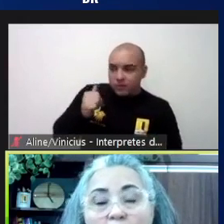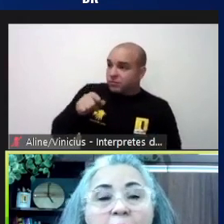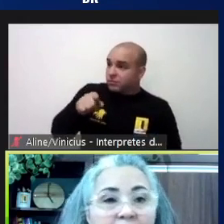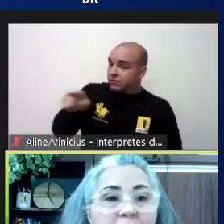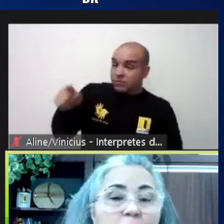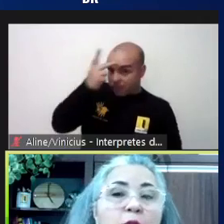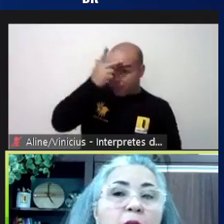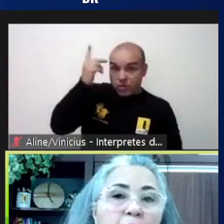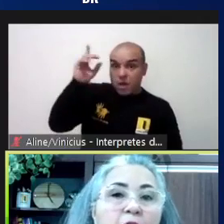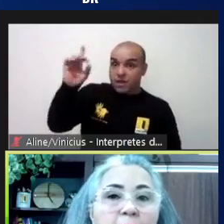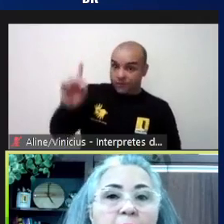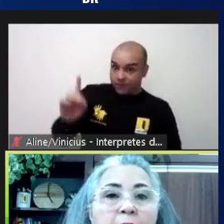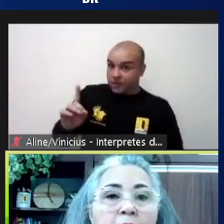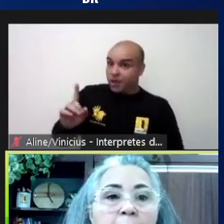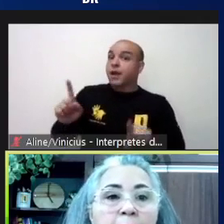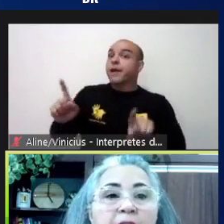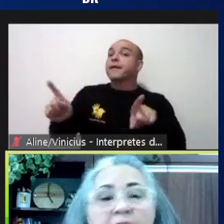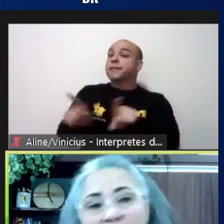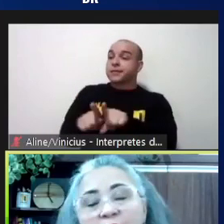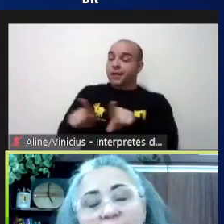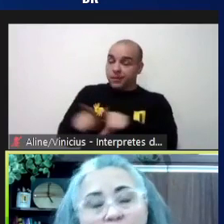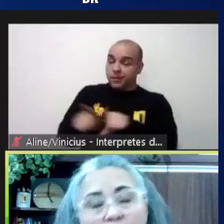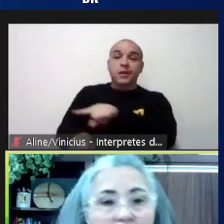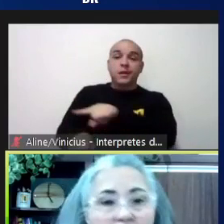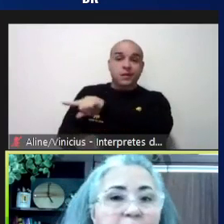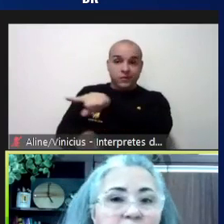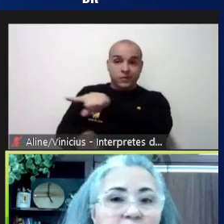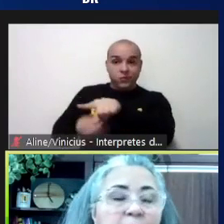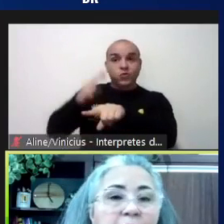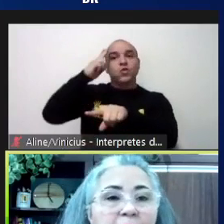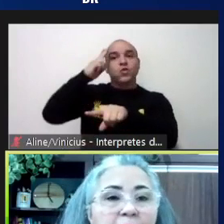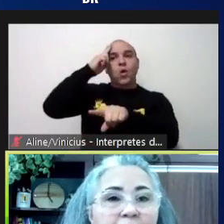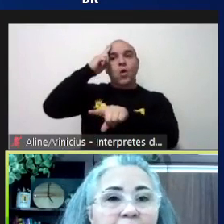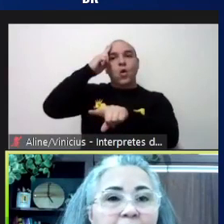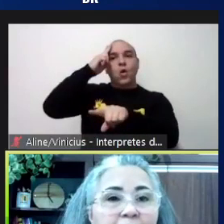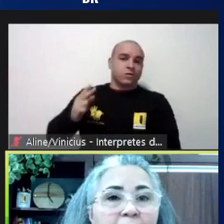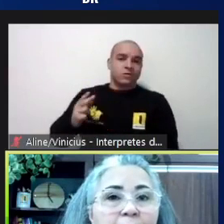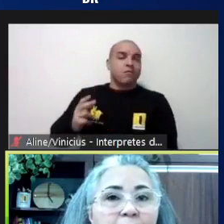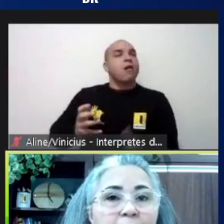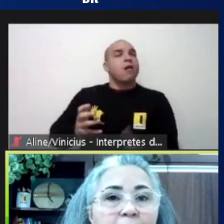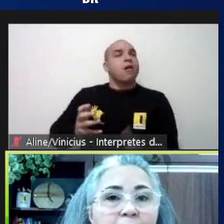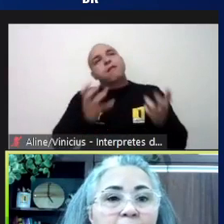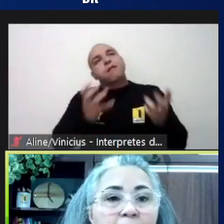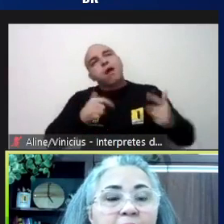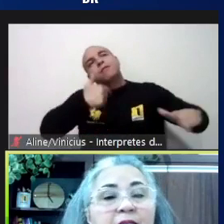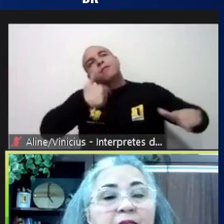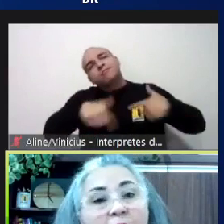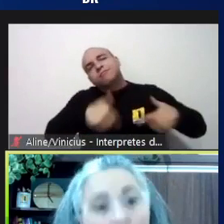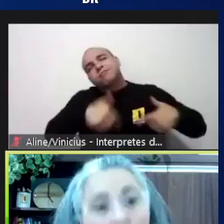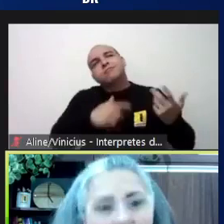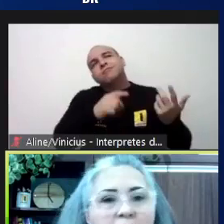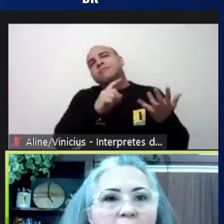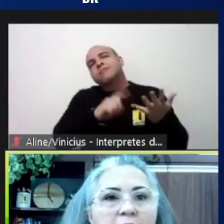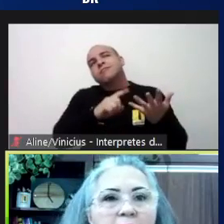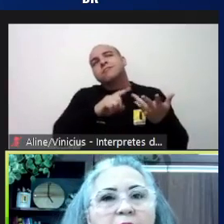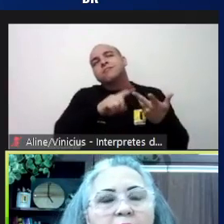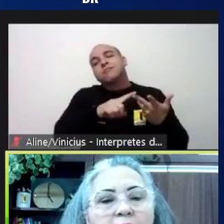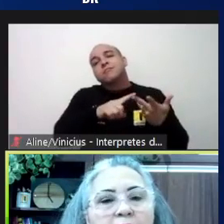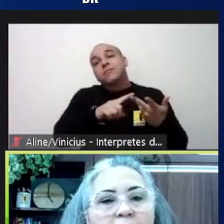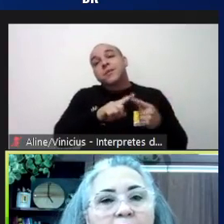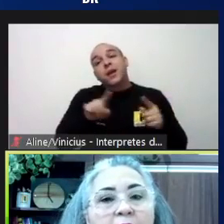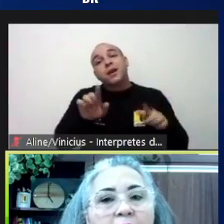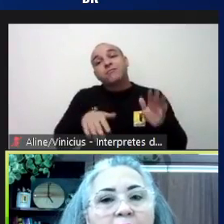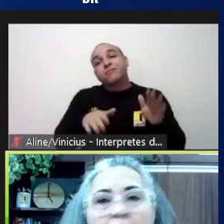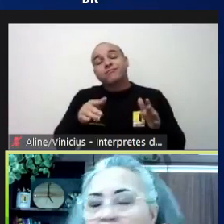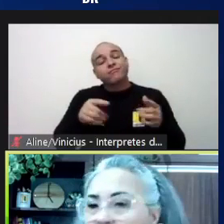Precisam começar de alguma forma, precisam ser colocadas no mercado de trabalho. Mas está na hora